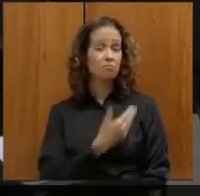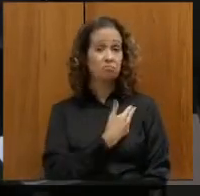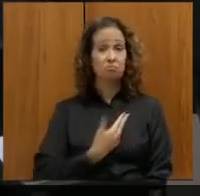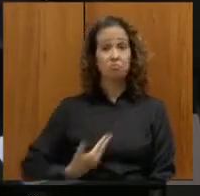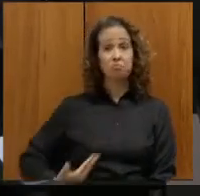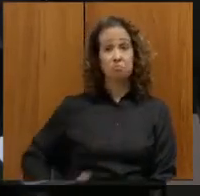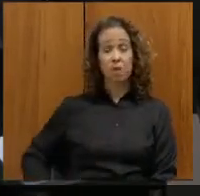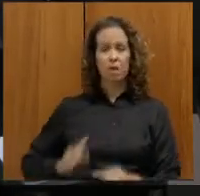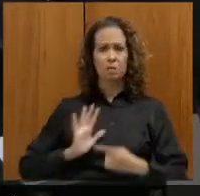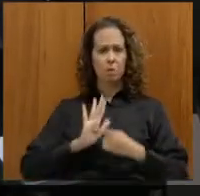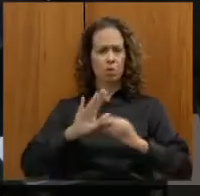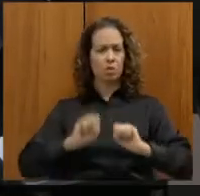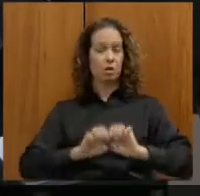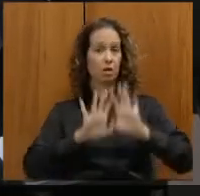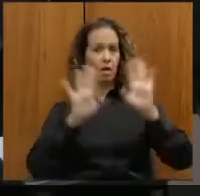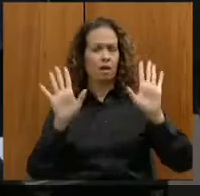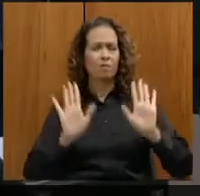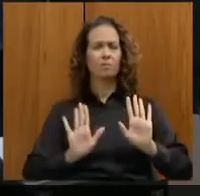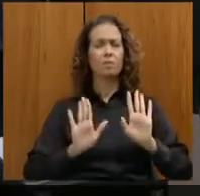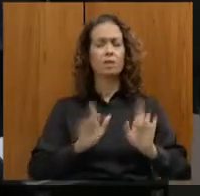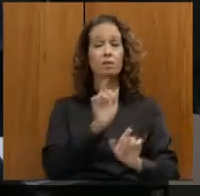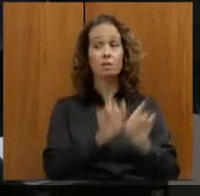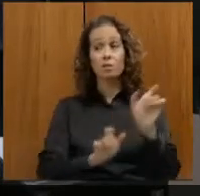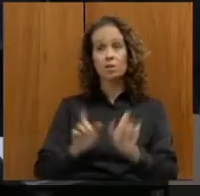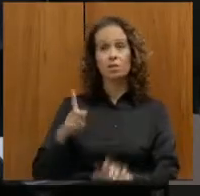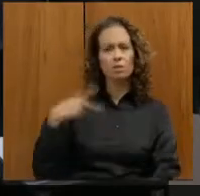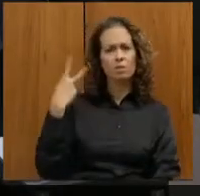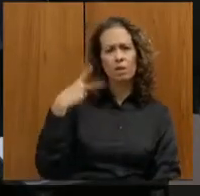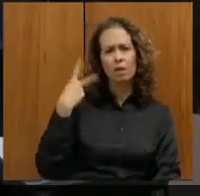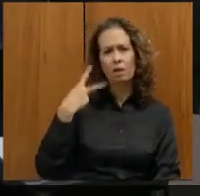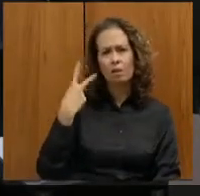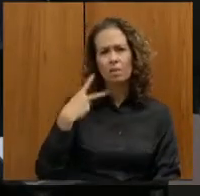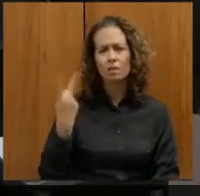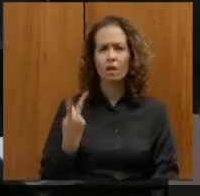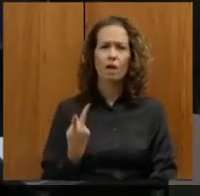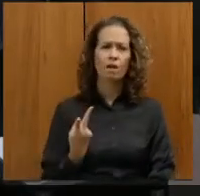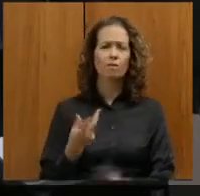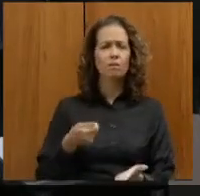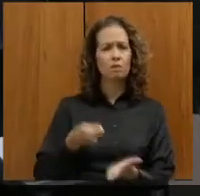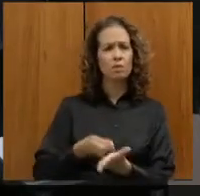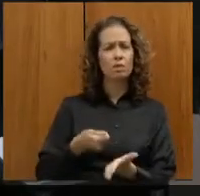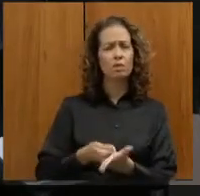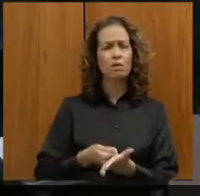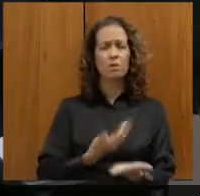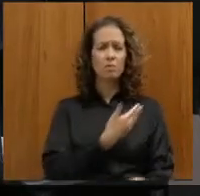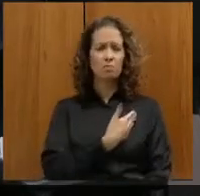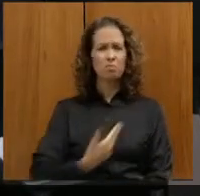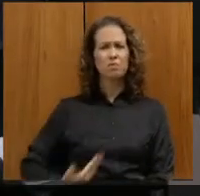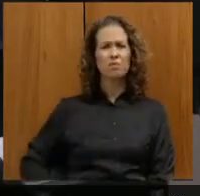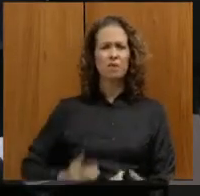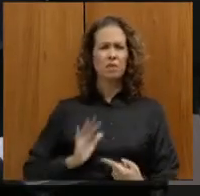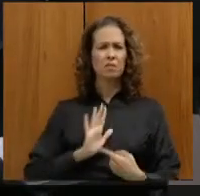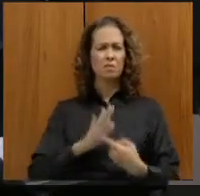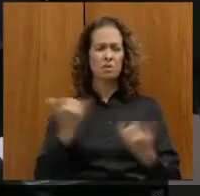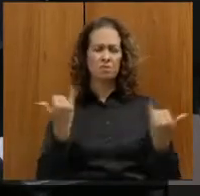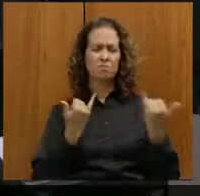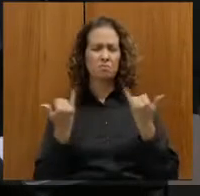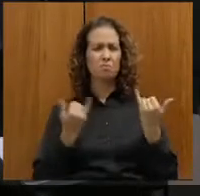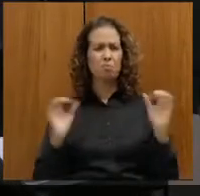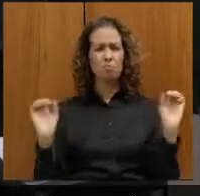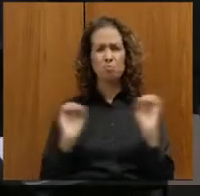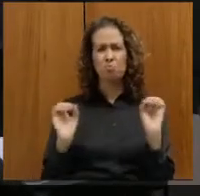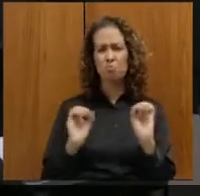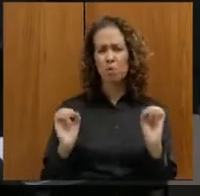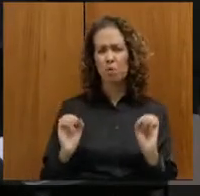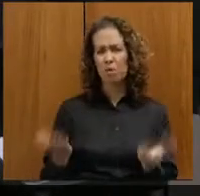da Transparência se nem os parlamentares que têm o dever de fiscalizar o Executivo o governo apresenta esses Dados importantes